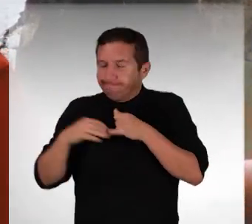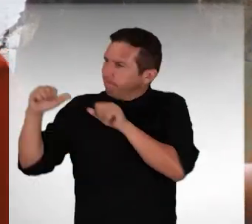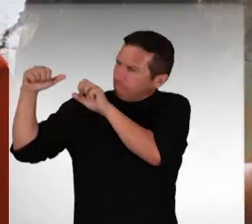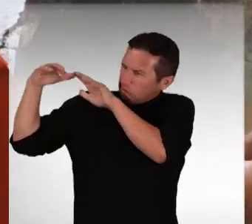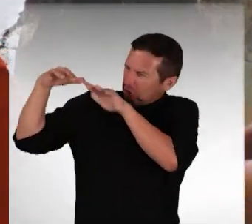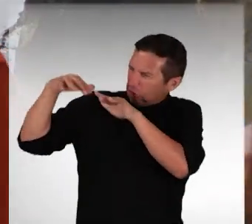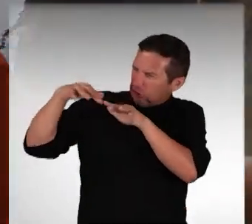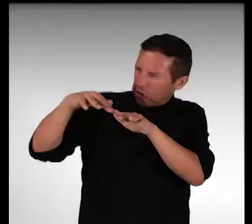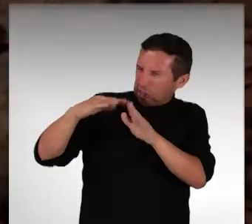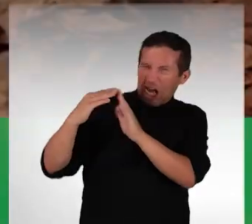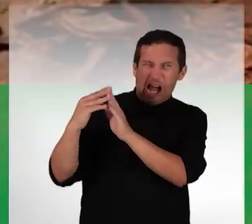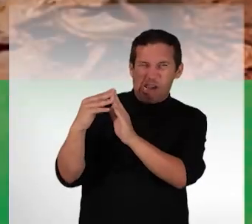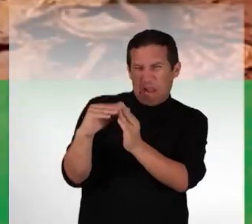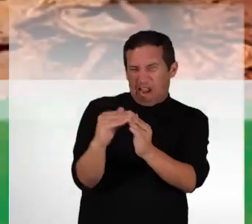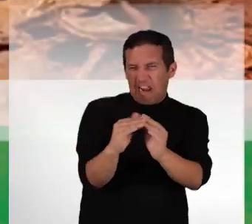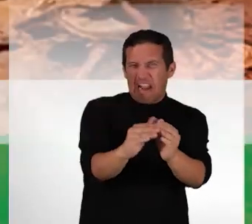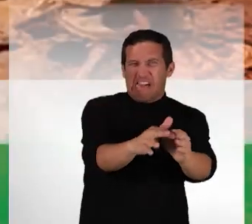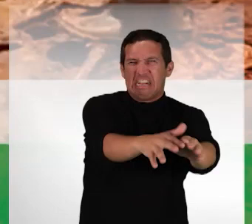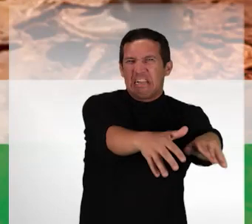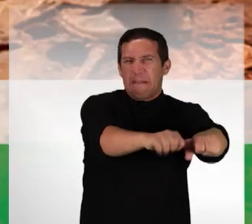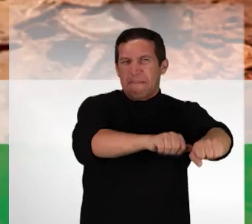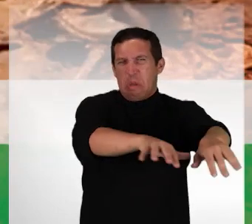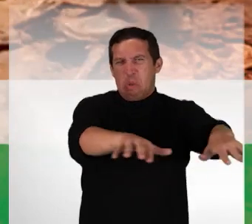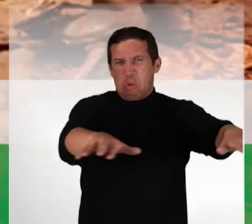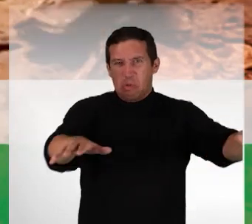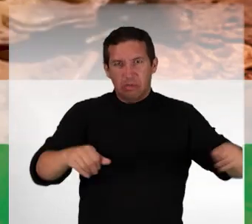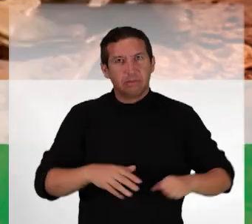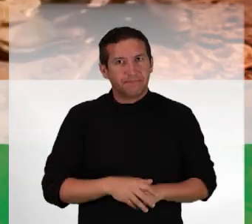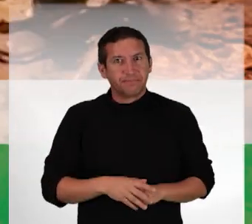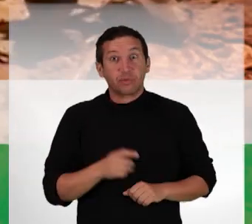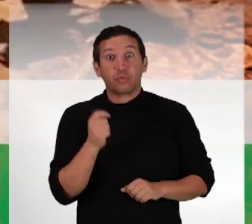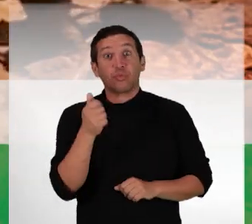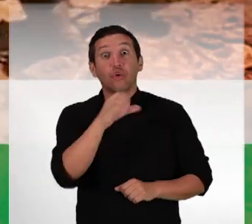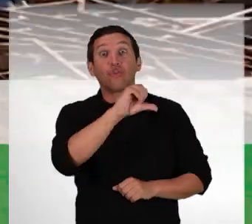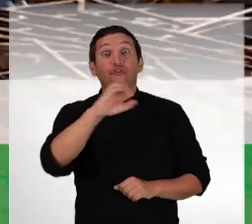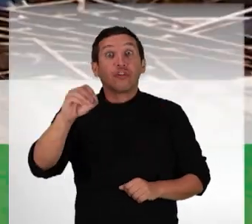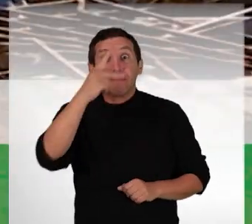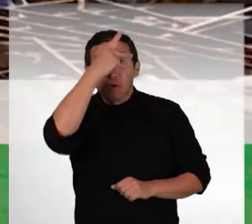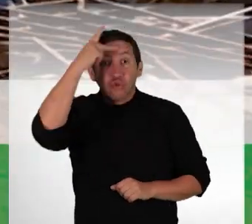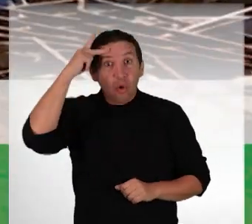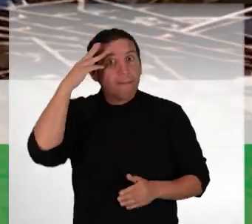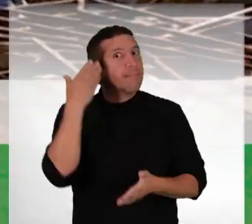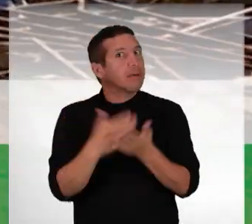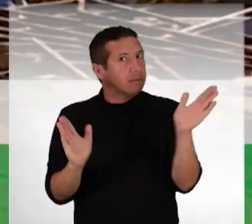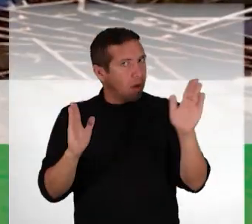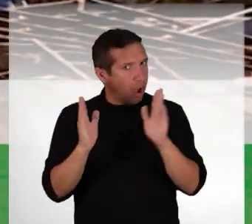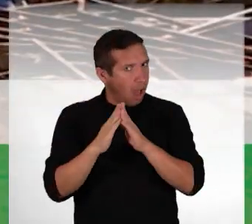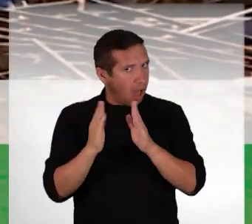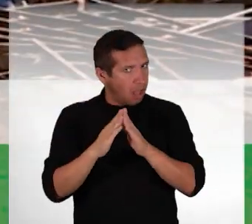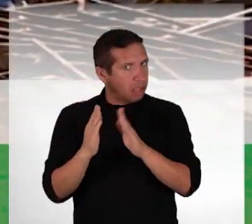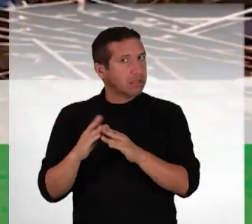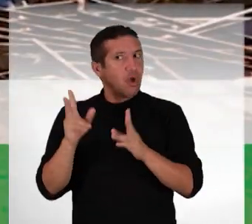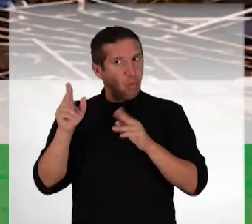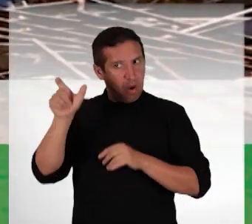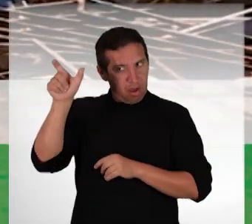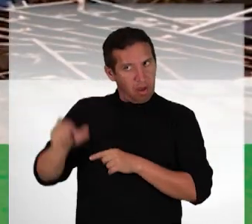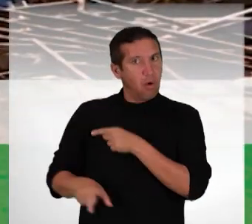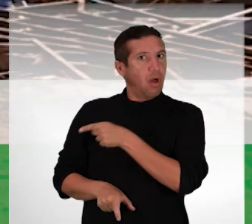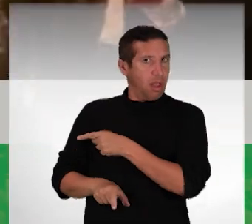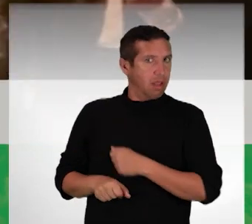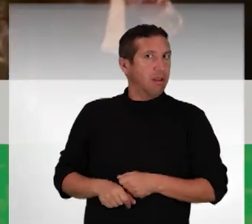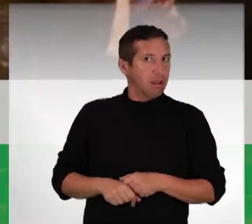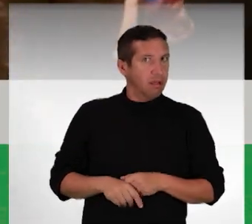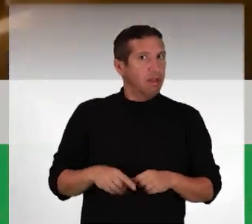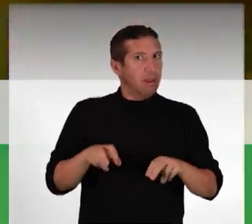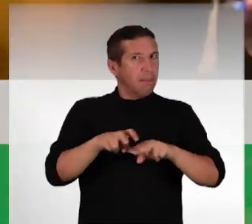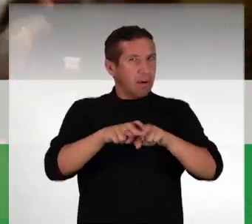veio carregando tudo. A Zuleide é só uma das quase 900 pessoas que ficaram desabrigadas ou desalojadas depois